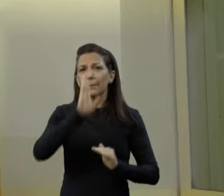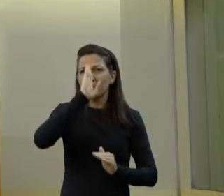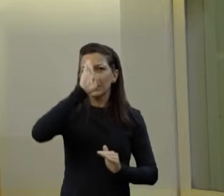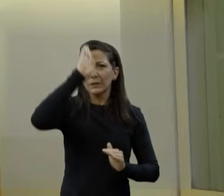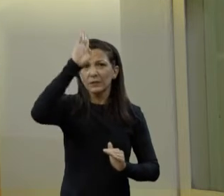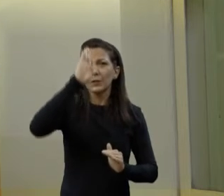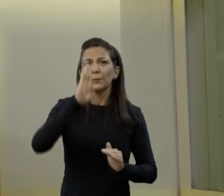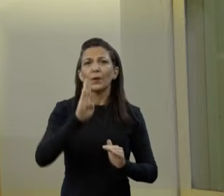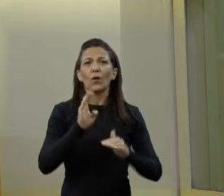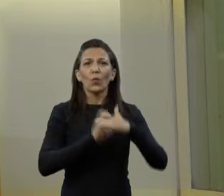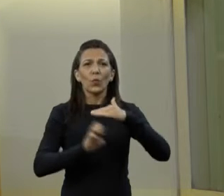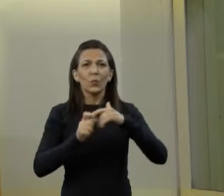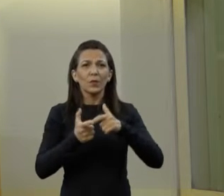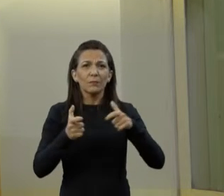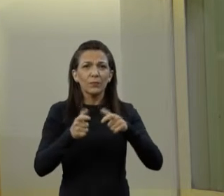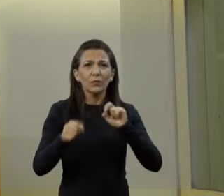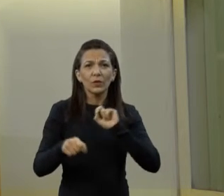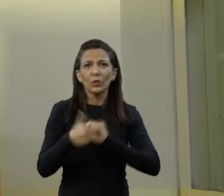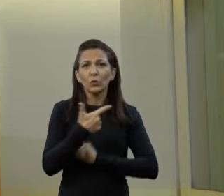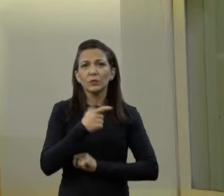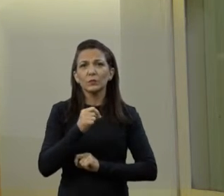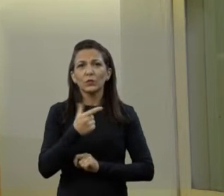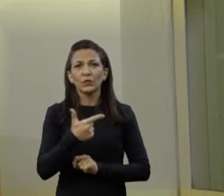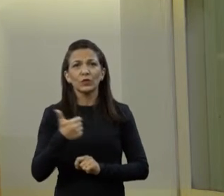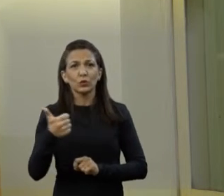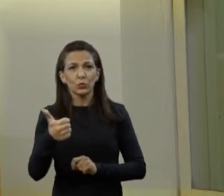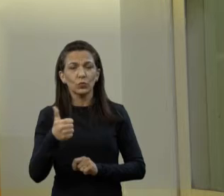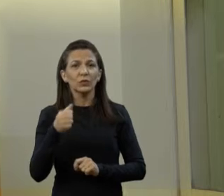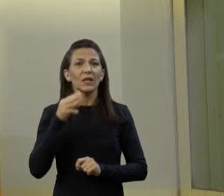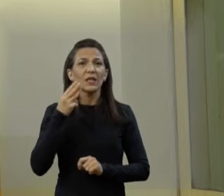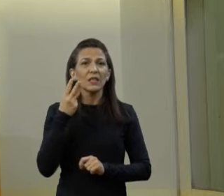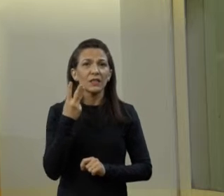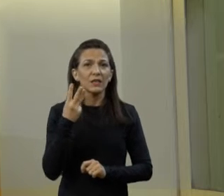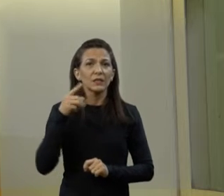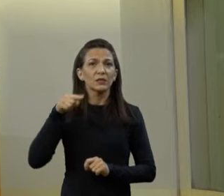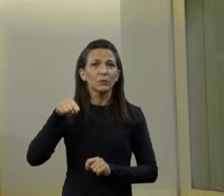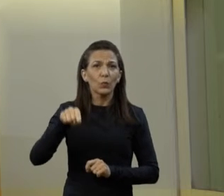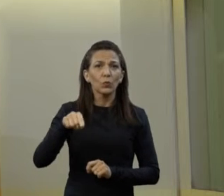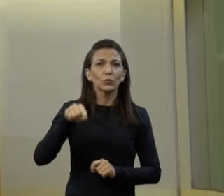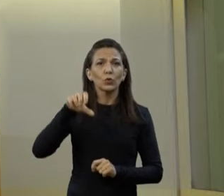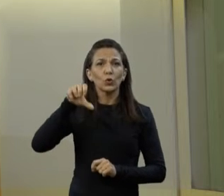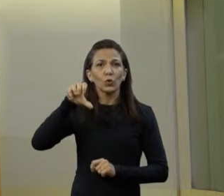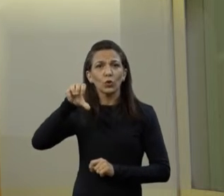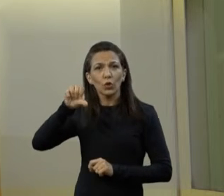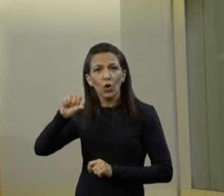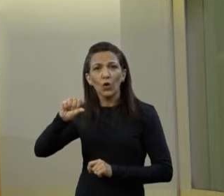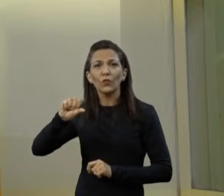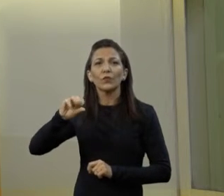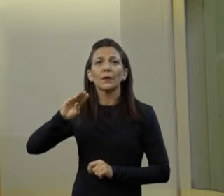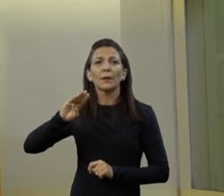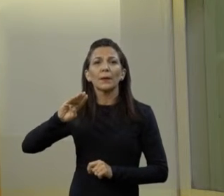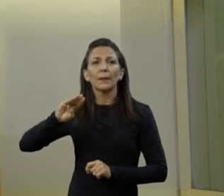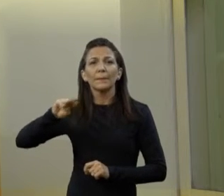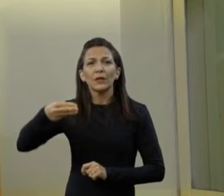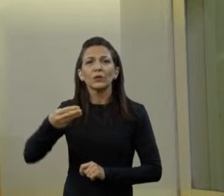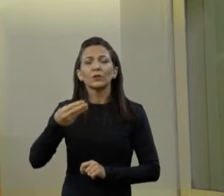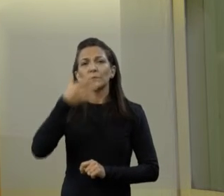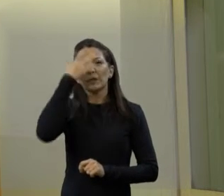abertura de novos pequenos negócios em 2021 mais de 3.9 milhões de novos empreendedores